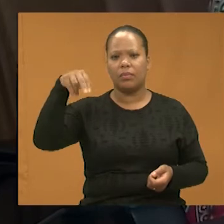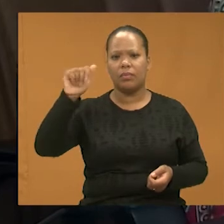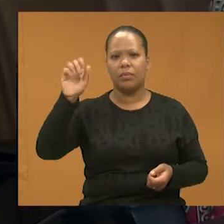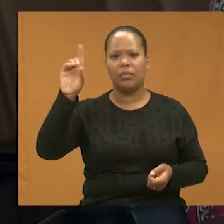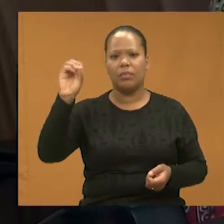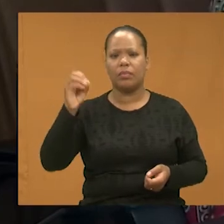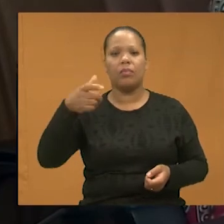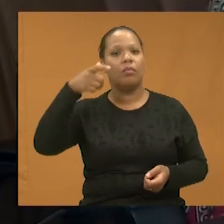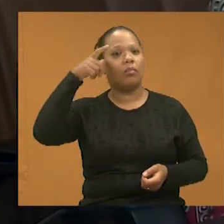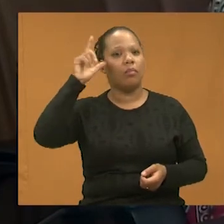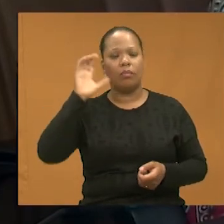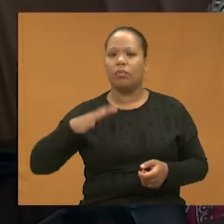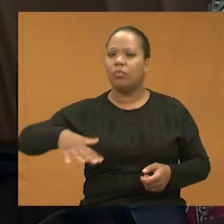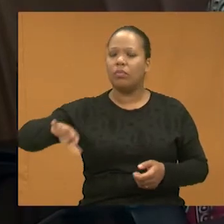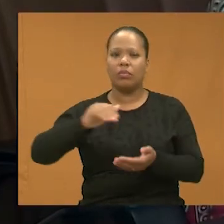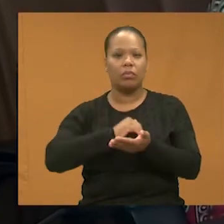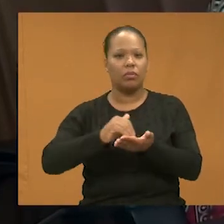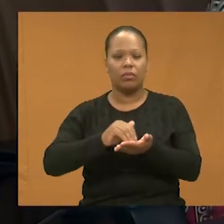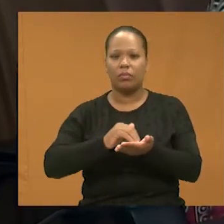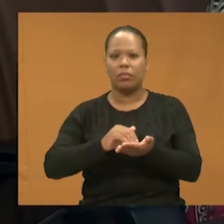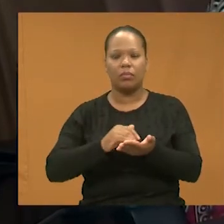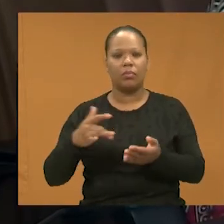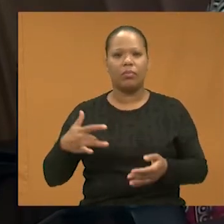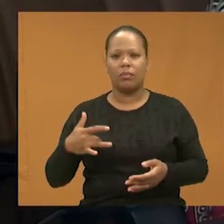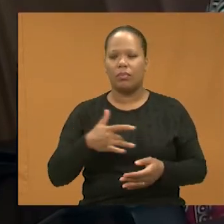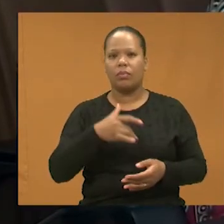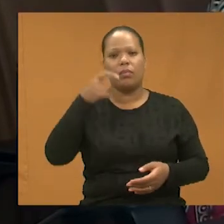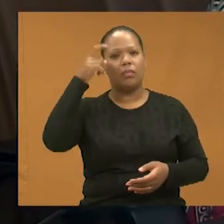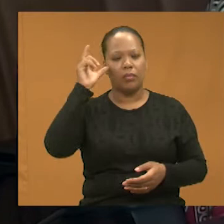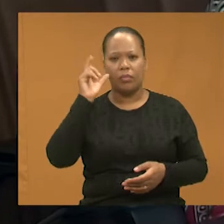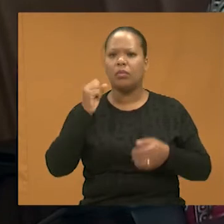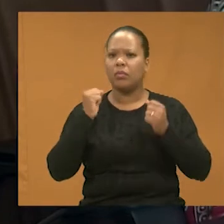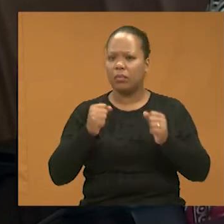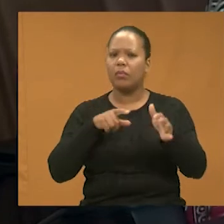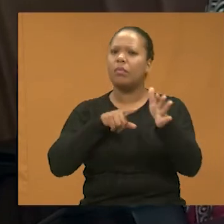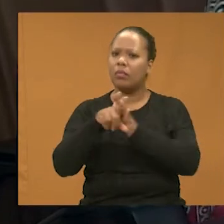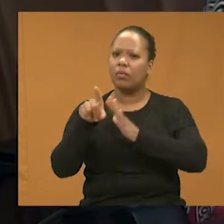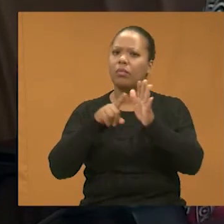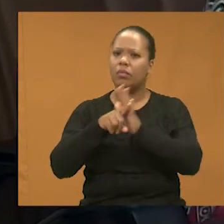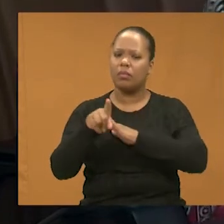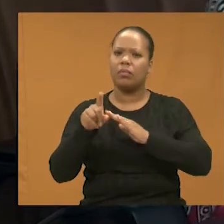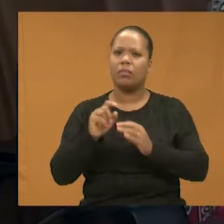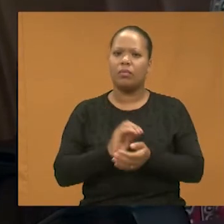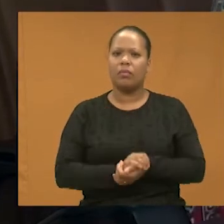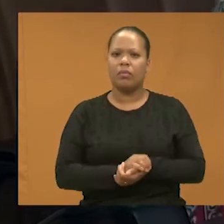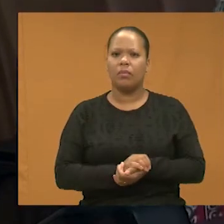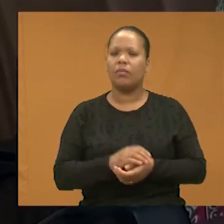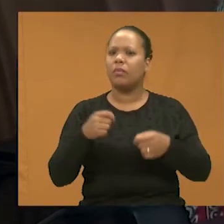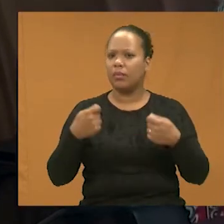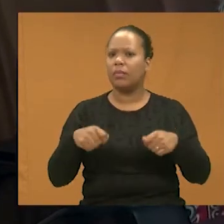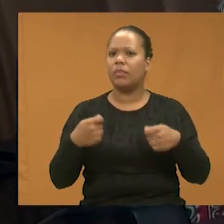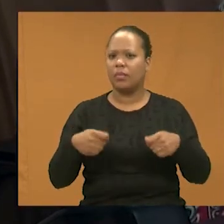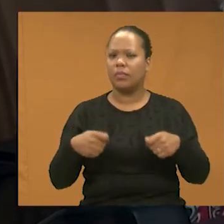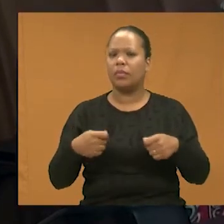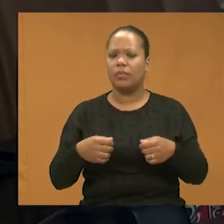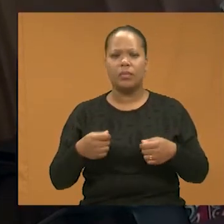porque estava aqui toda a secretaria da Secretaria de Saúde, onde a gente pôde explanar várias coisas, tirar várias dúvidas. Mas tem que levar em consideração,